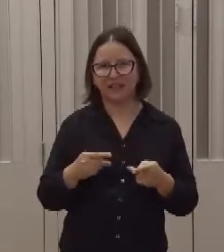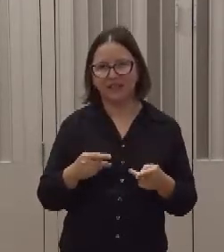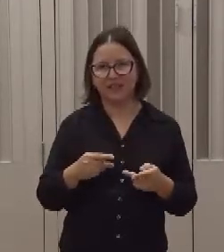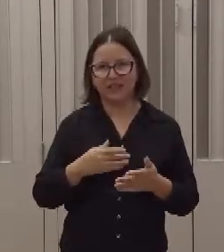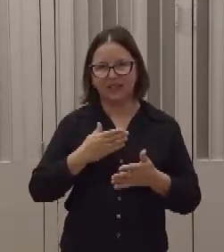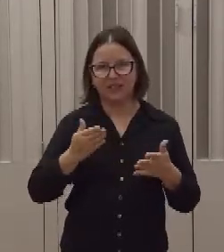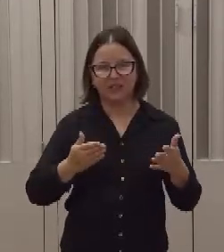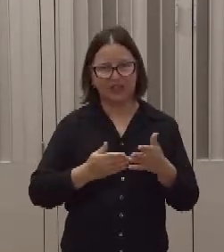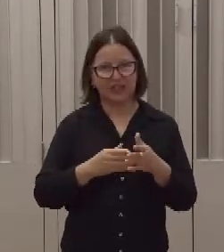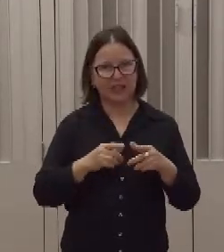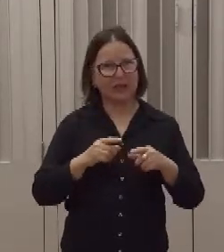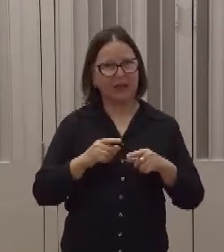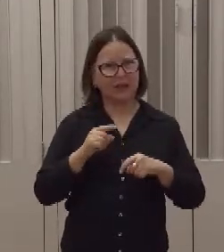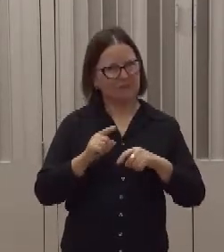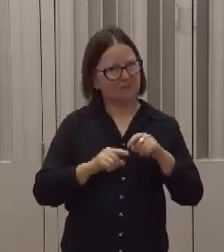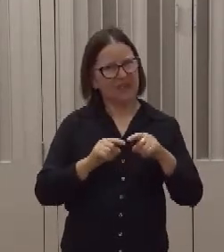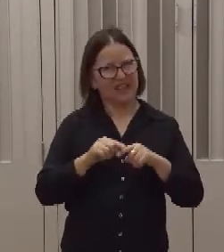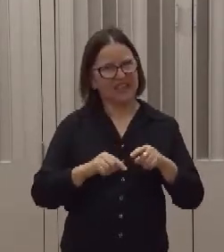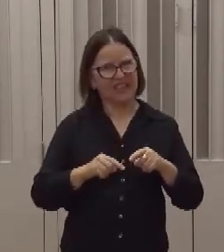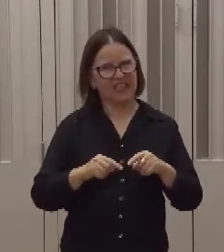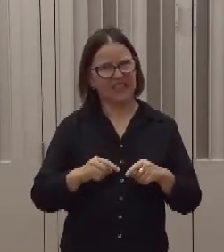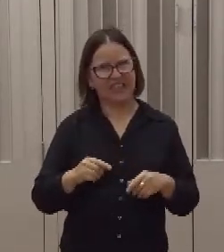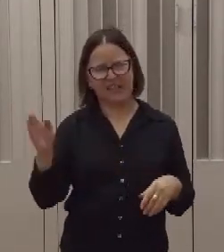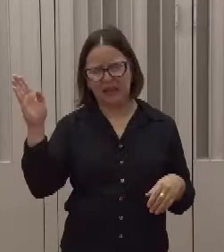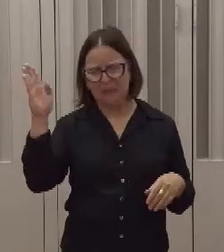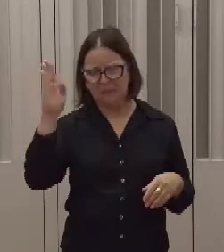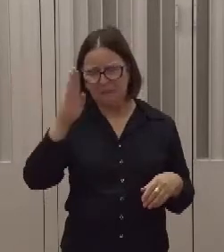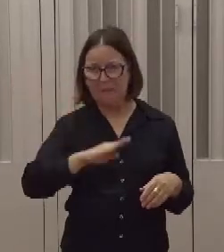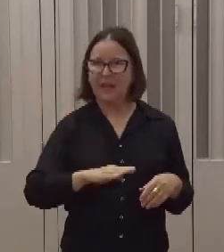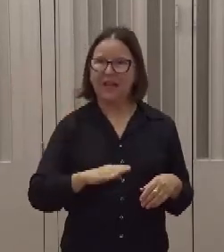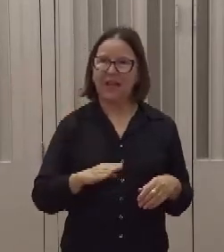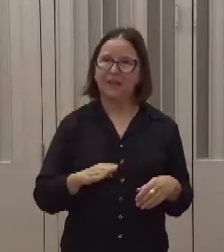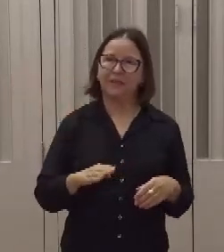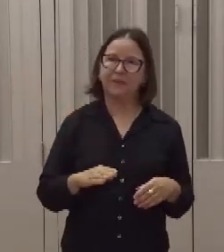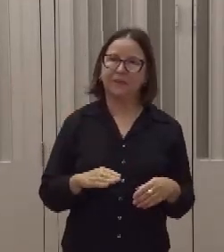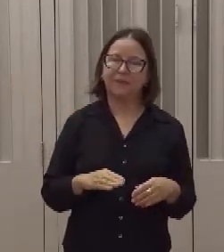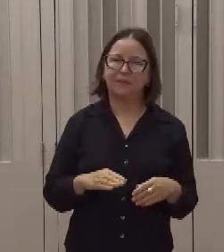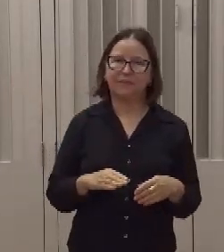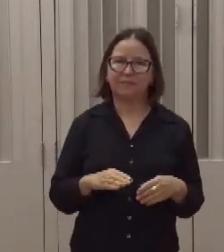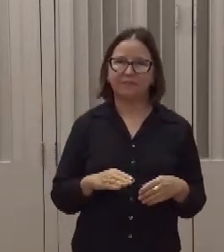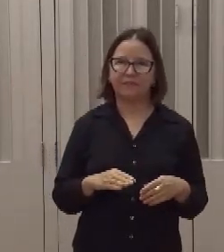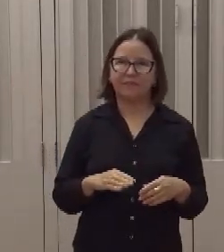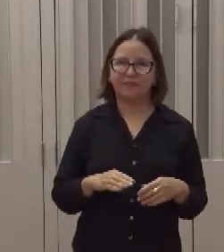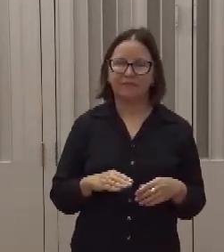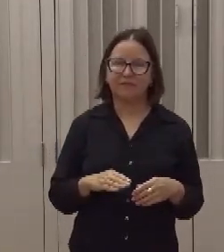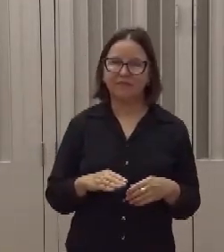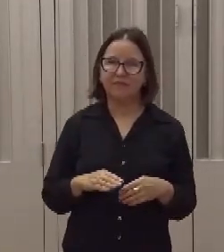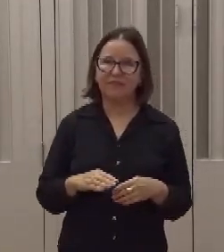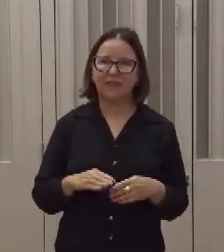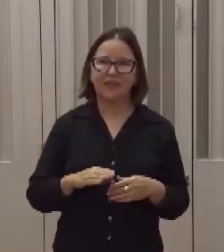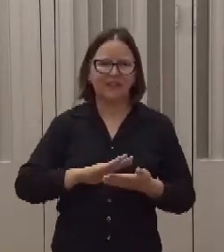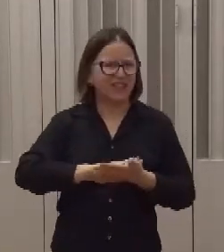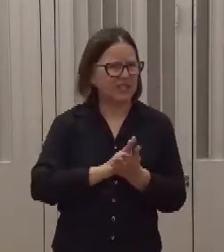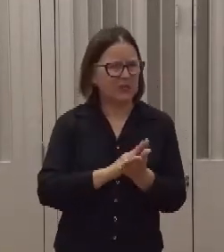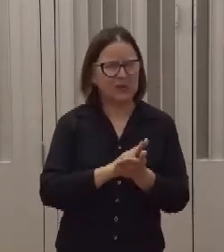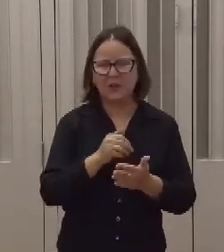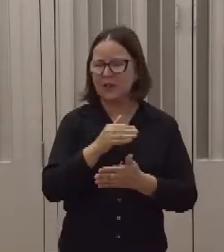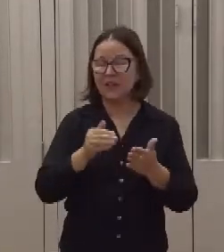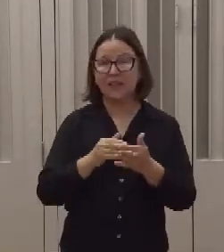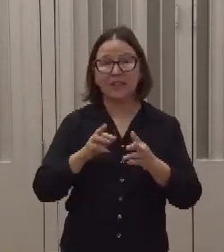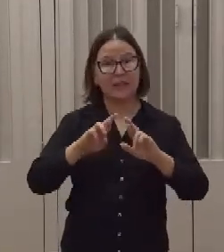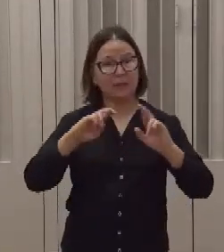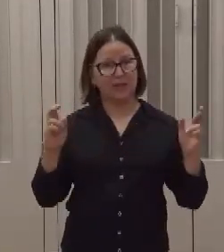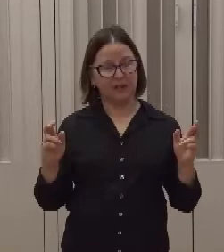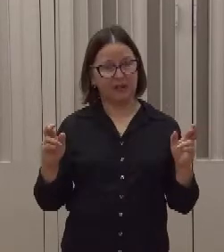qualquer expectativa pela ressurreição do corpo, à semelhança do nosso Senhor. Ele jamais poderia desejar um